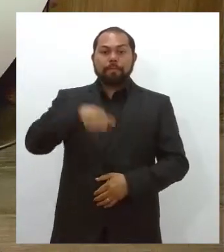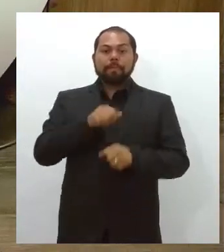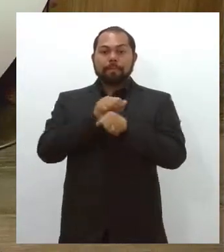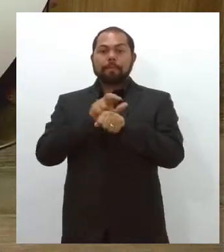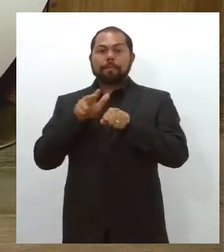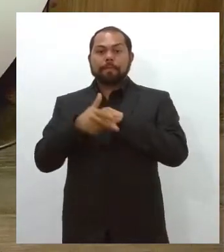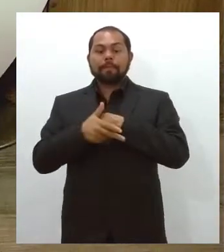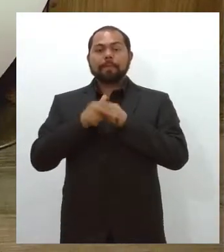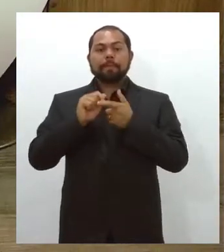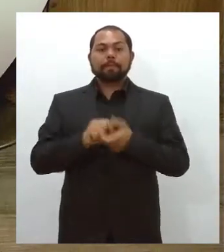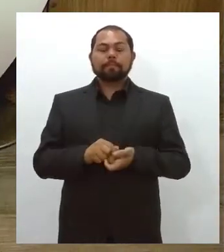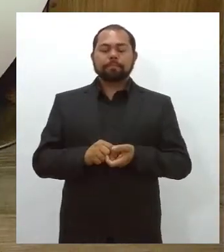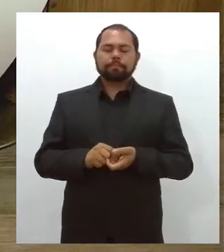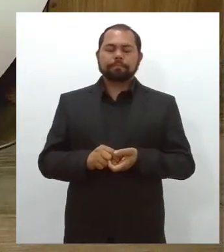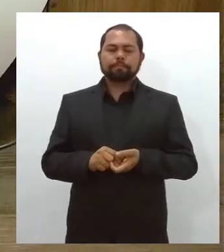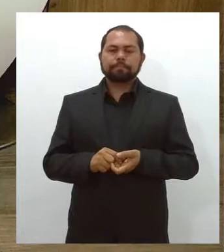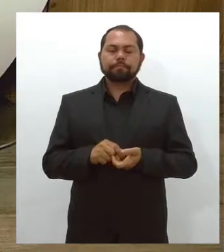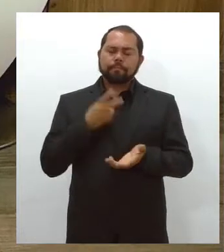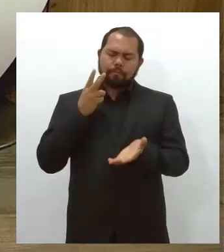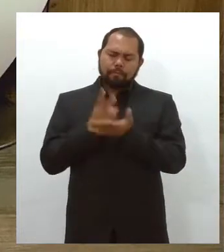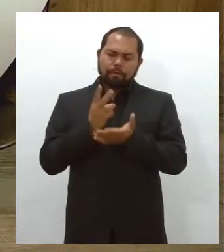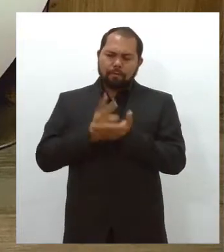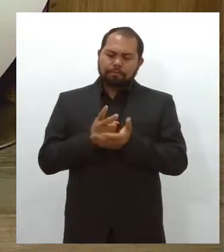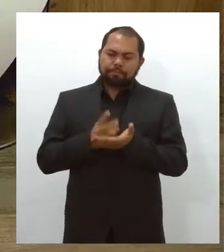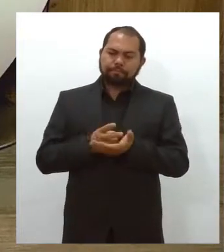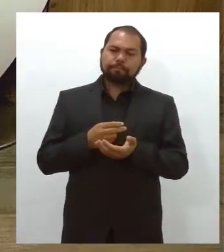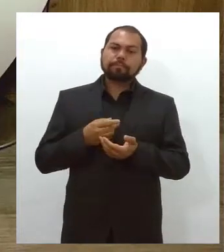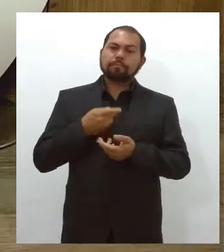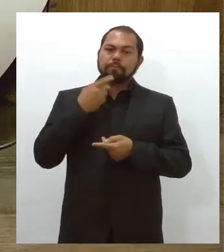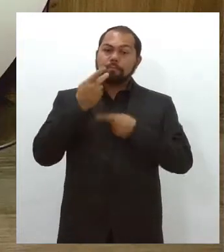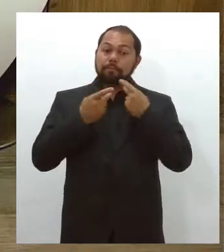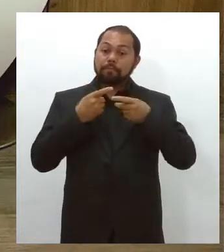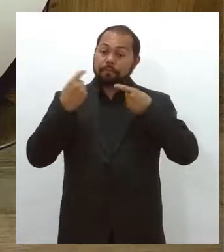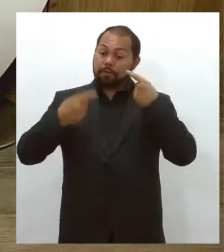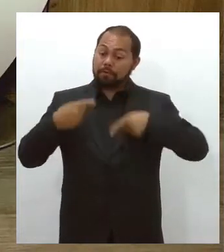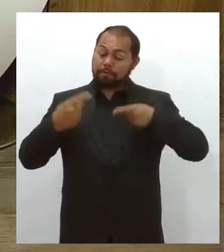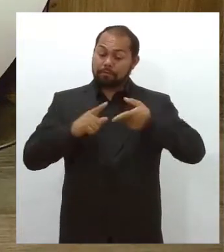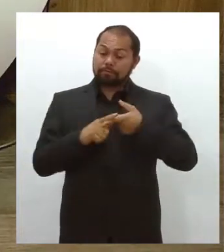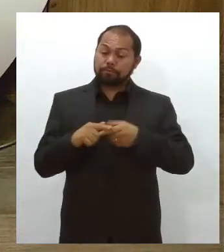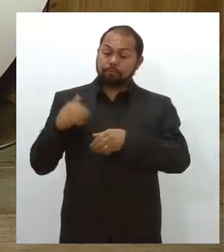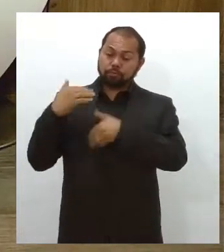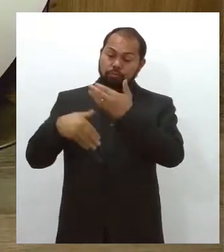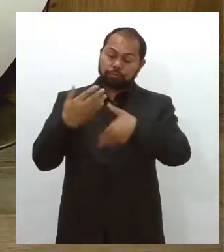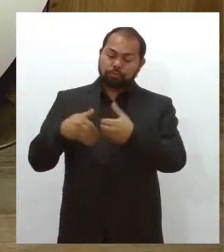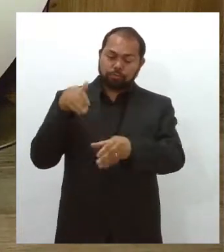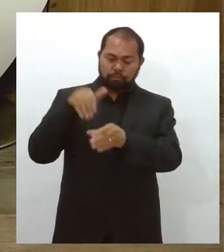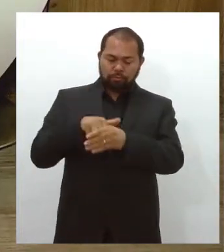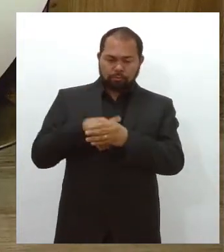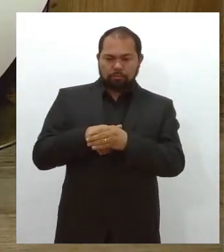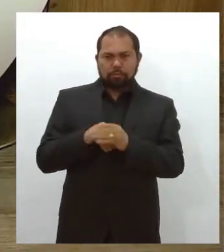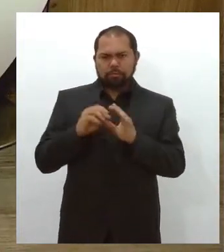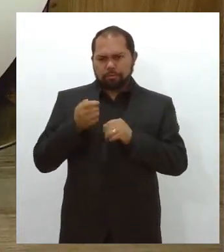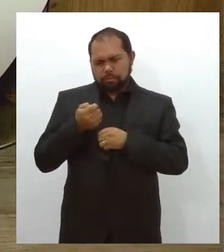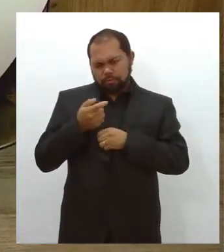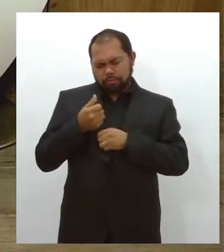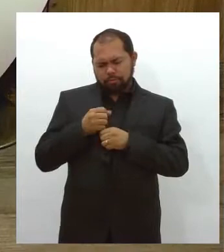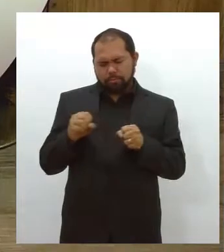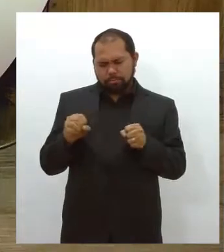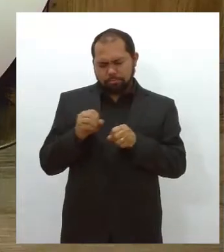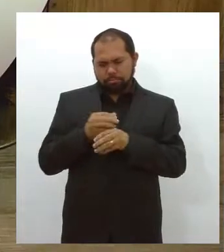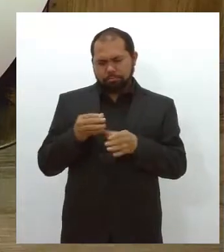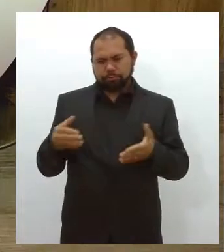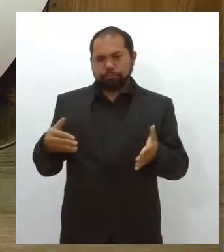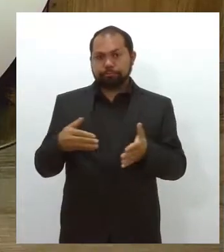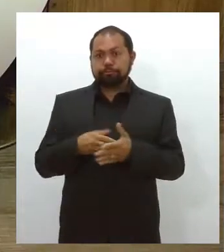gente continua falando sobre o processo eleitoral, essa reta final que estamos, né, a 4 dias do pleito, domingo, dia 2